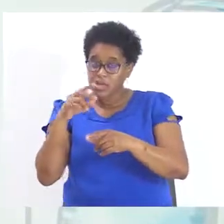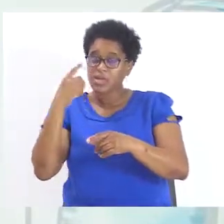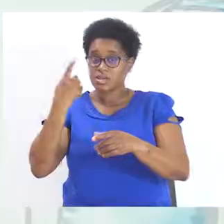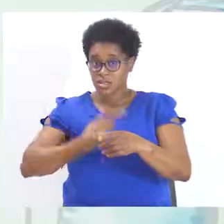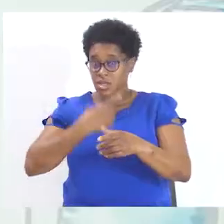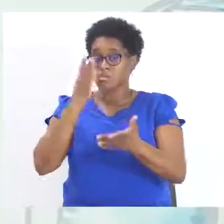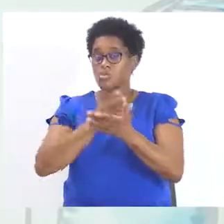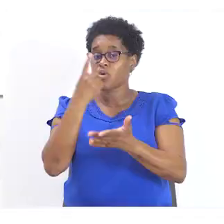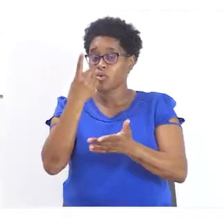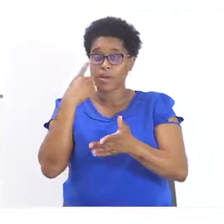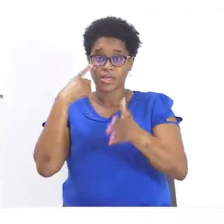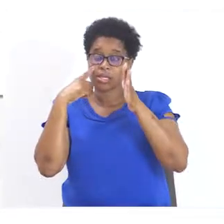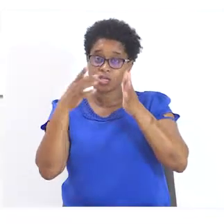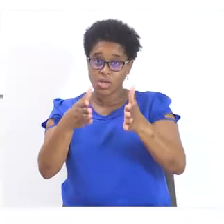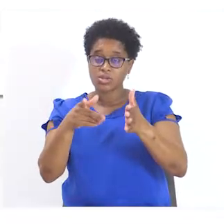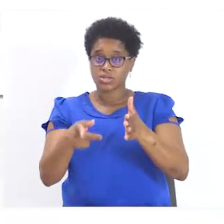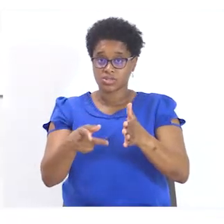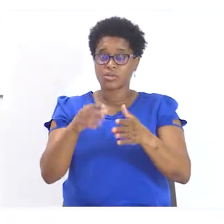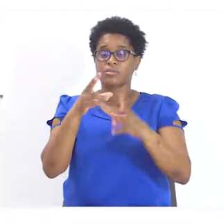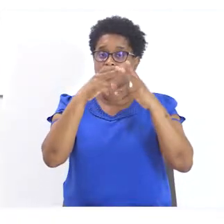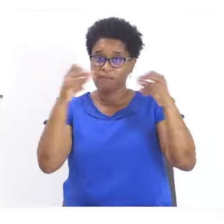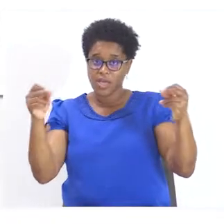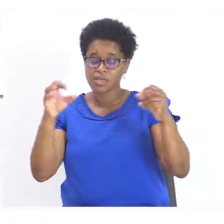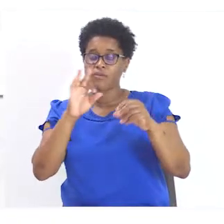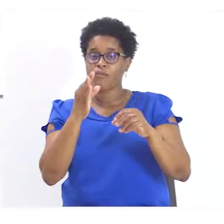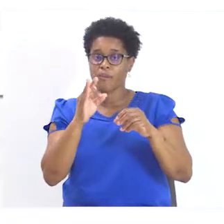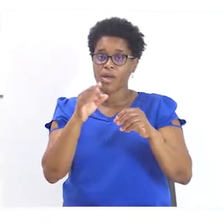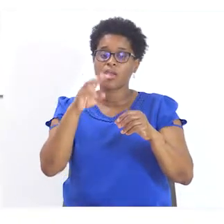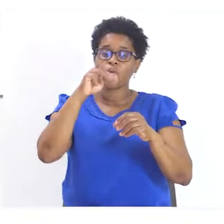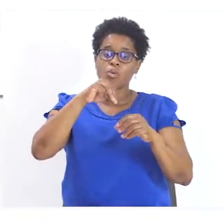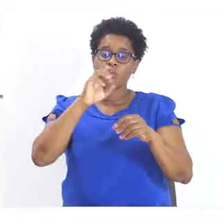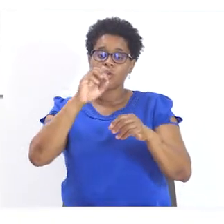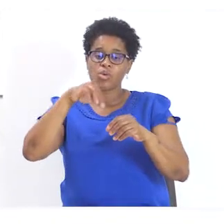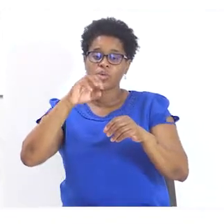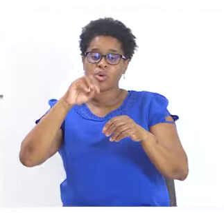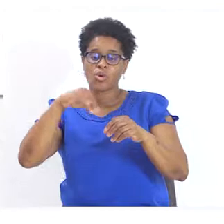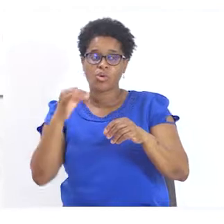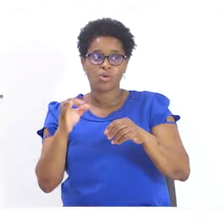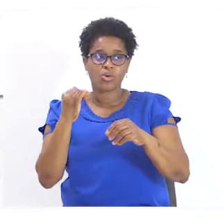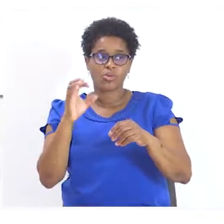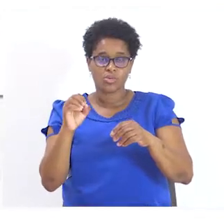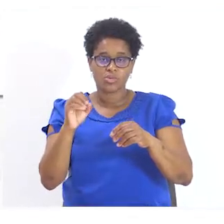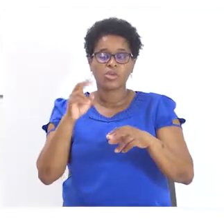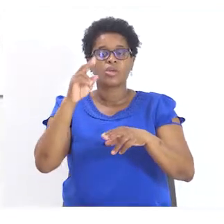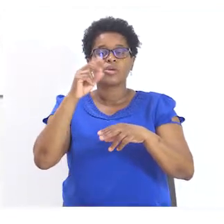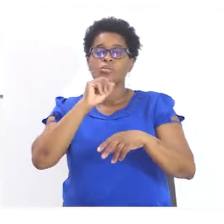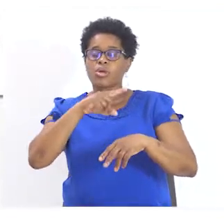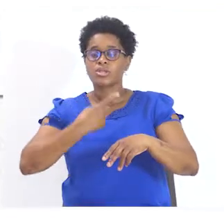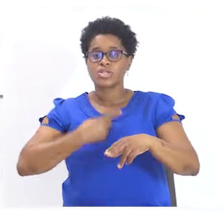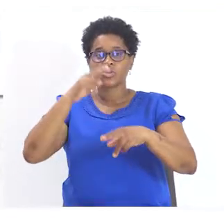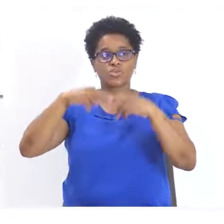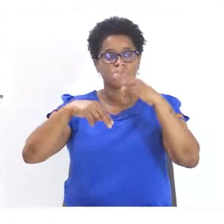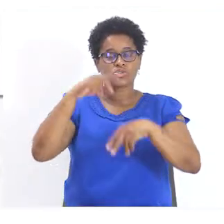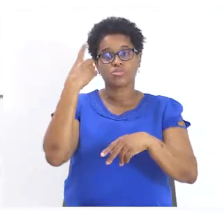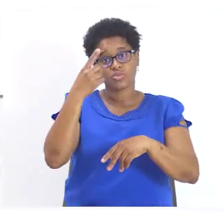atenção nisso, ok? Então vamos à definição formal. Um monômio é uma expressão que pode ser constituído por